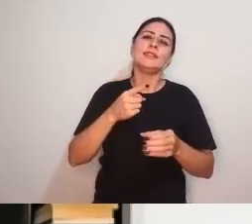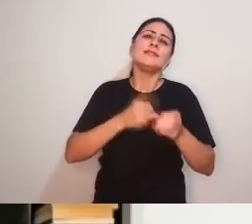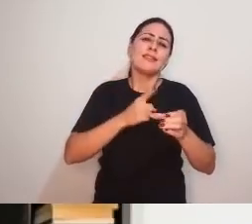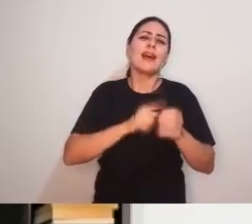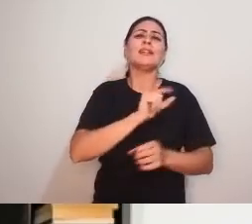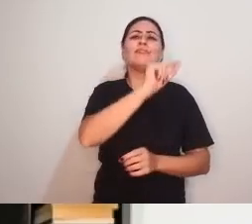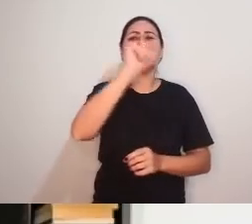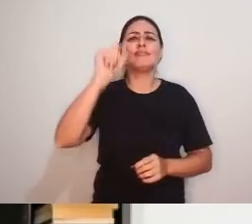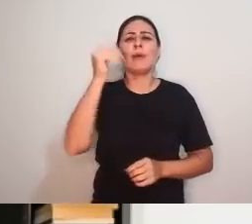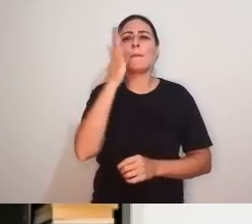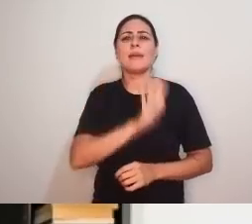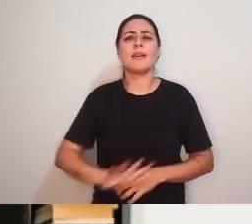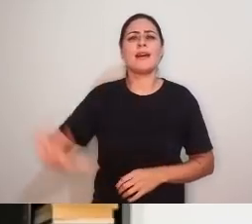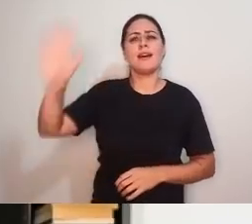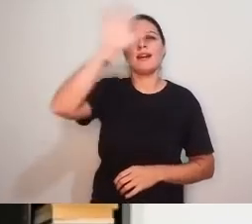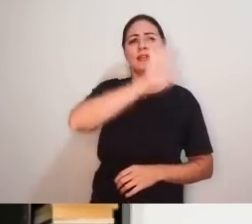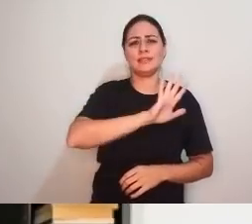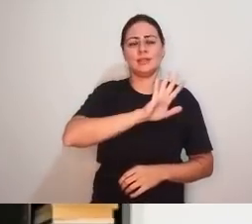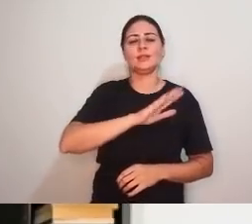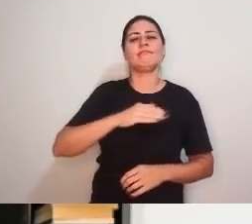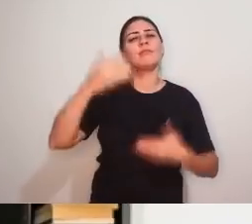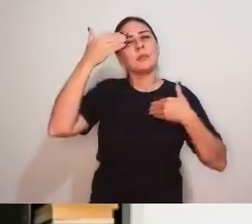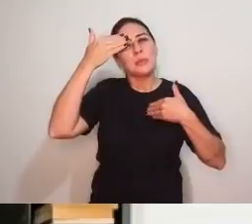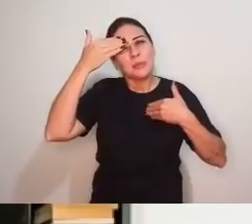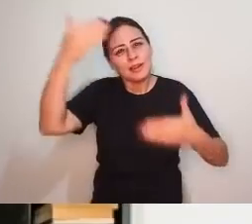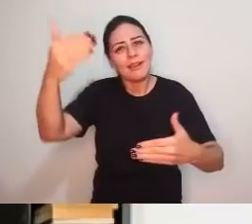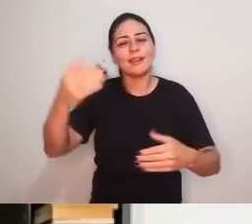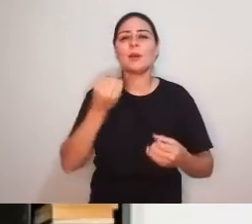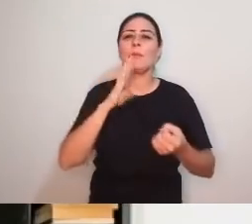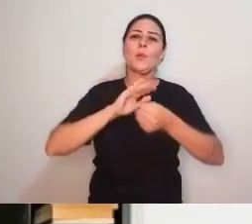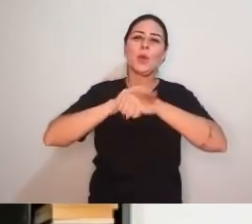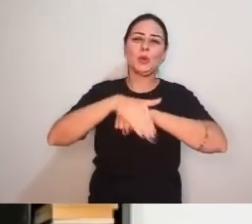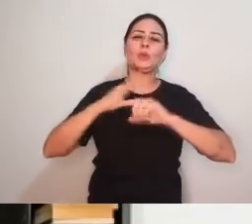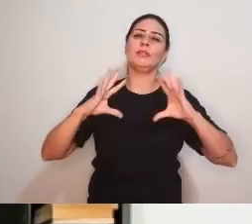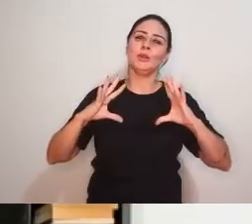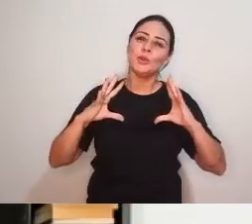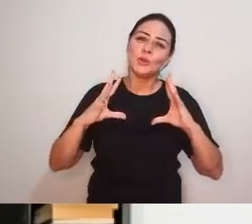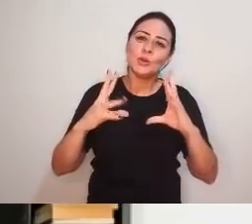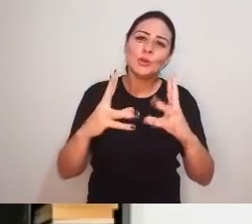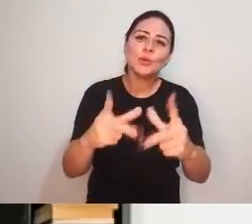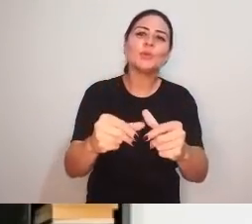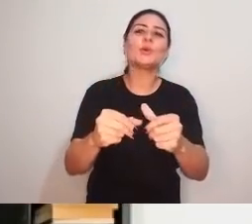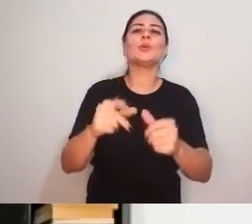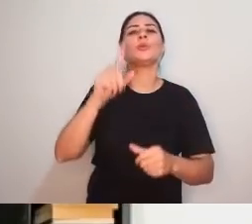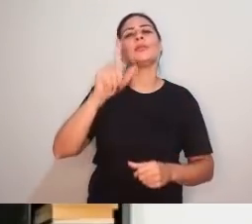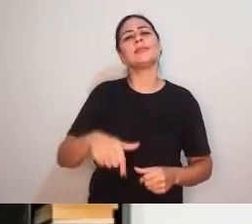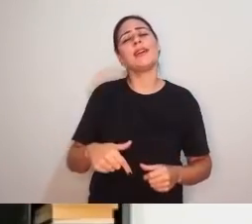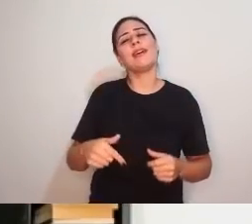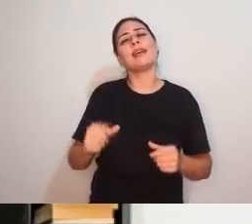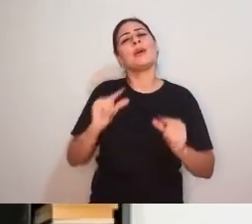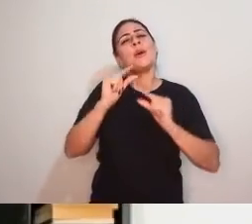obrigada, um excelente ano letivo para todos, né? E que a gente tenha aí um pouquinho dessa iniciativa que o professor